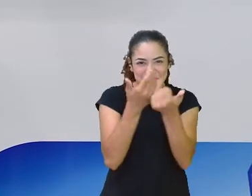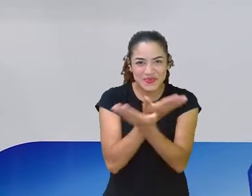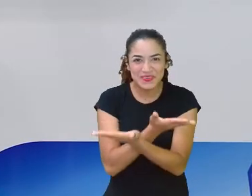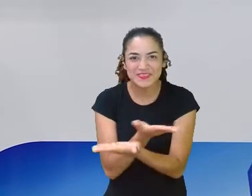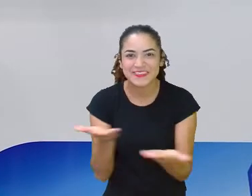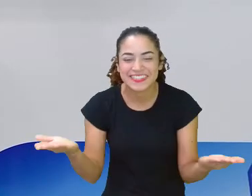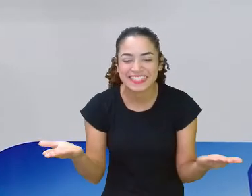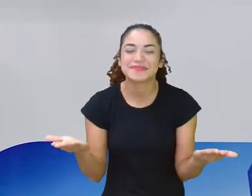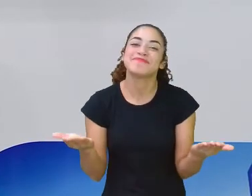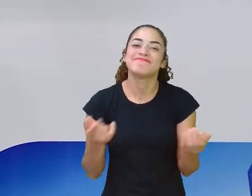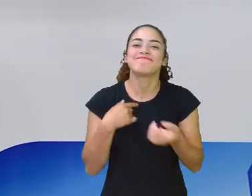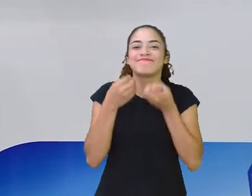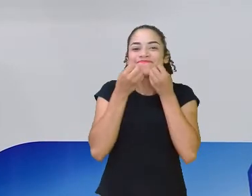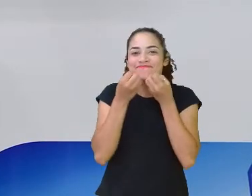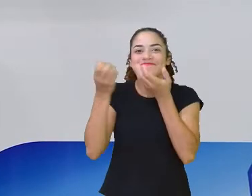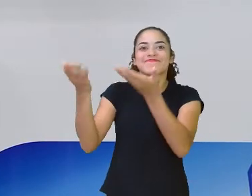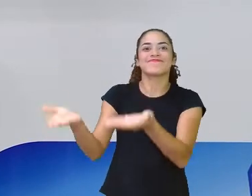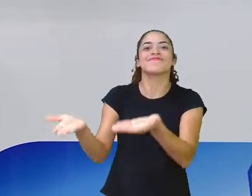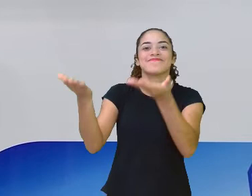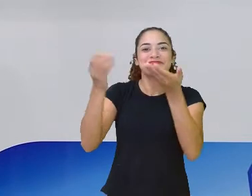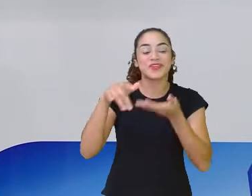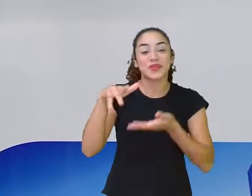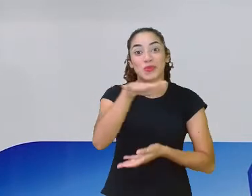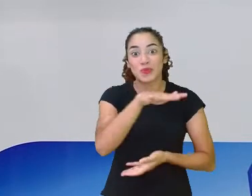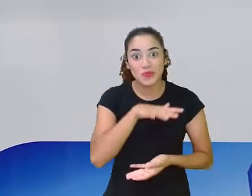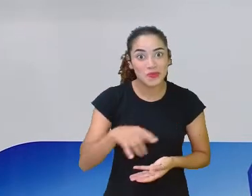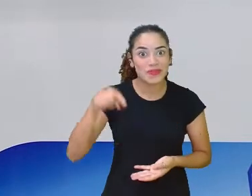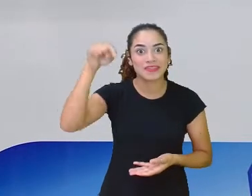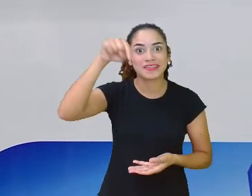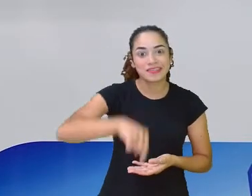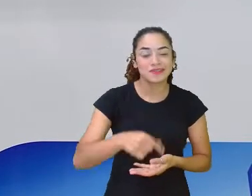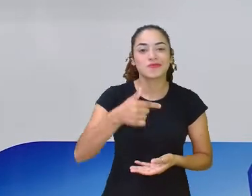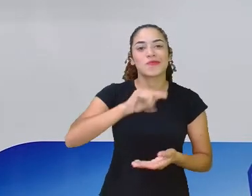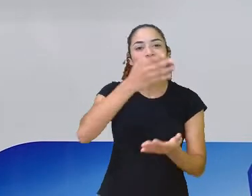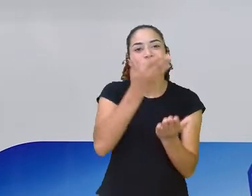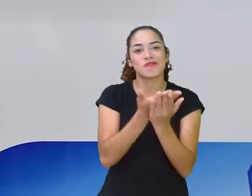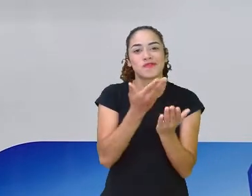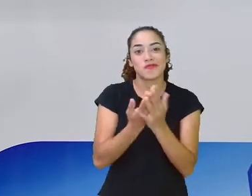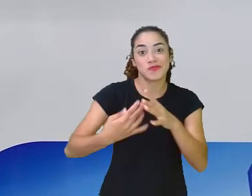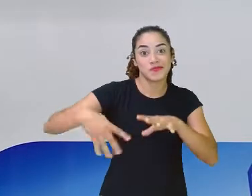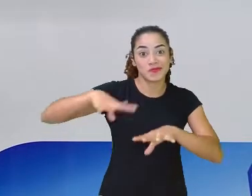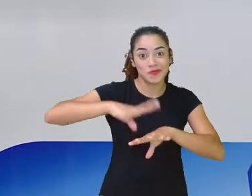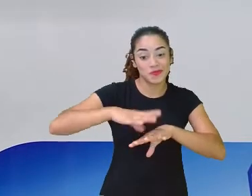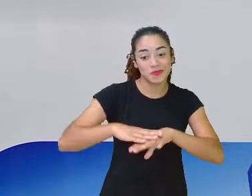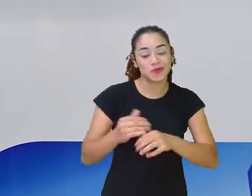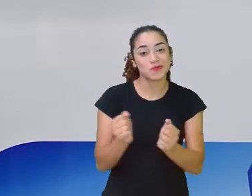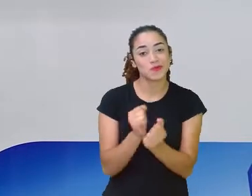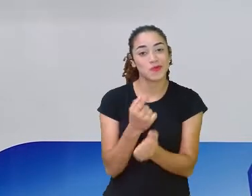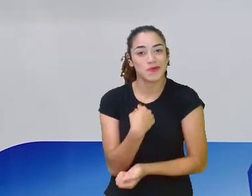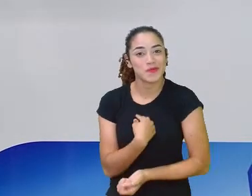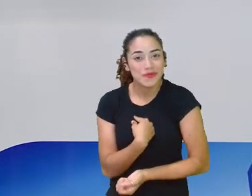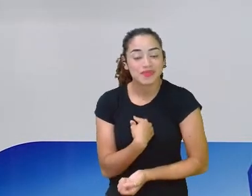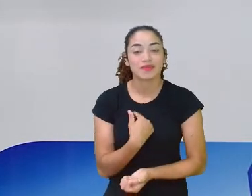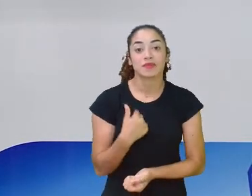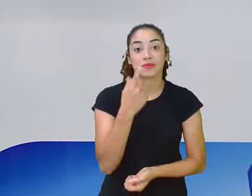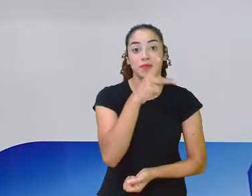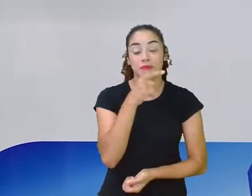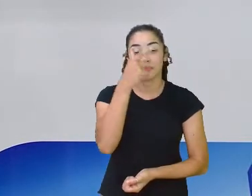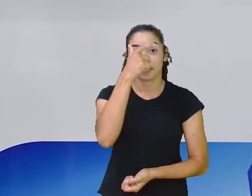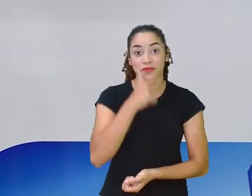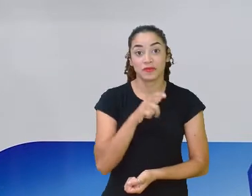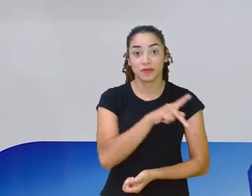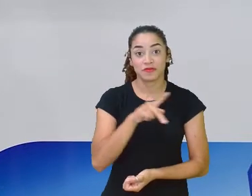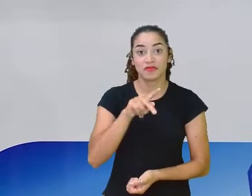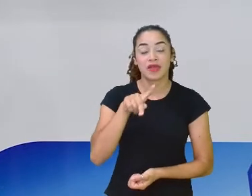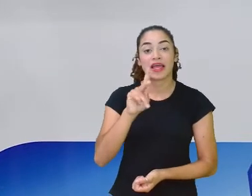bem com vocês? Sejam todos e todas muito bem-vindos a mais uma aula de matemática comigo, professora Kátia